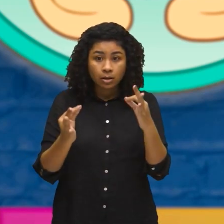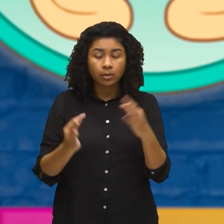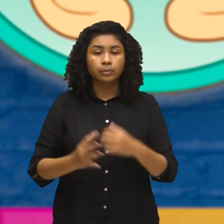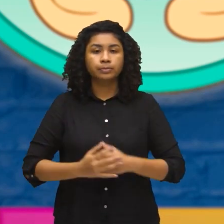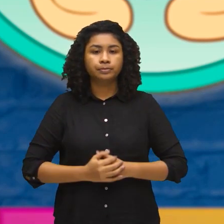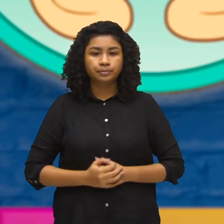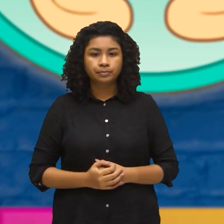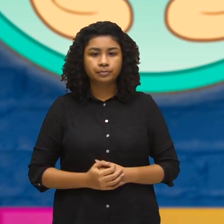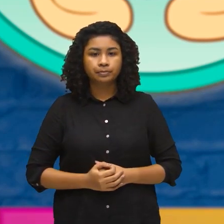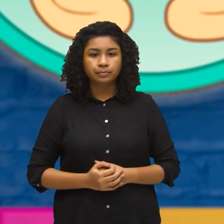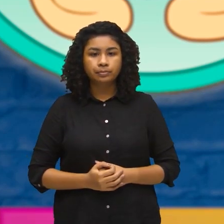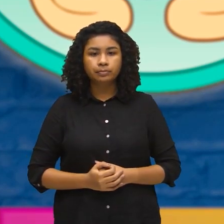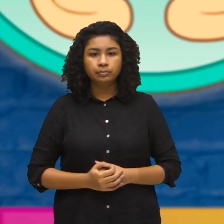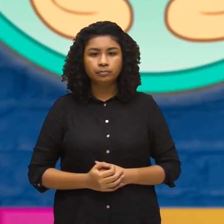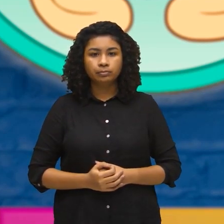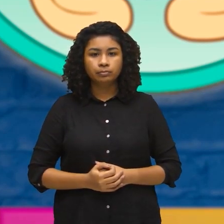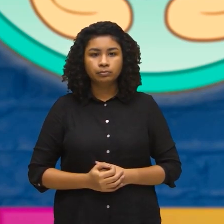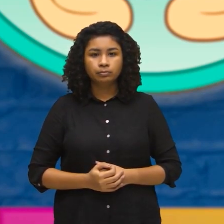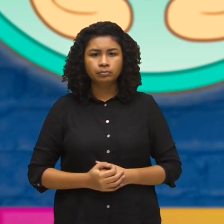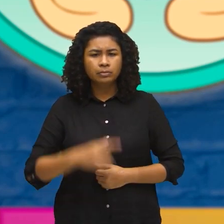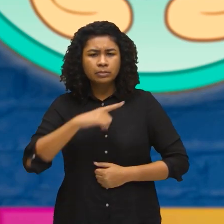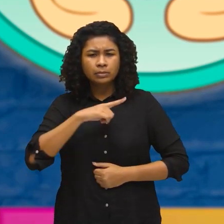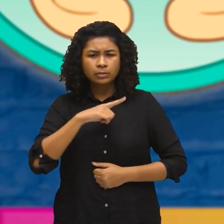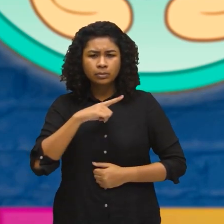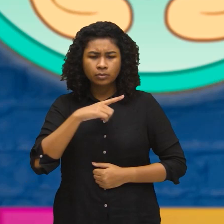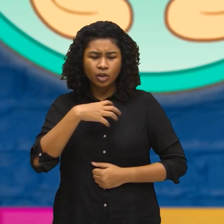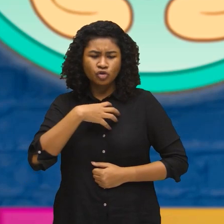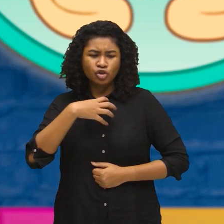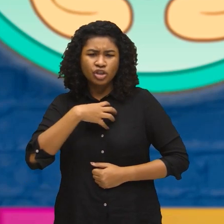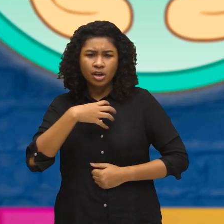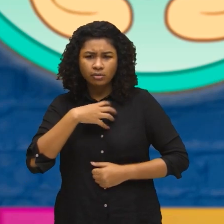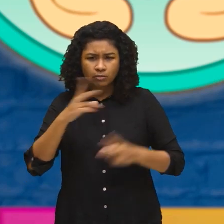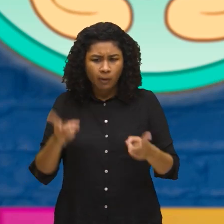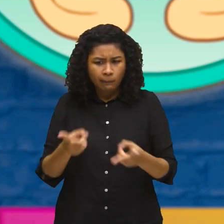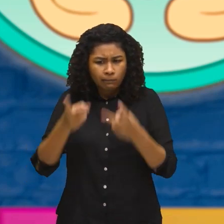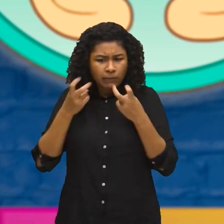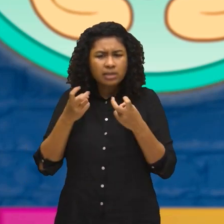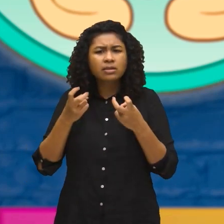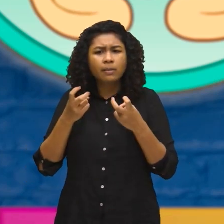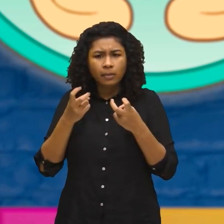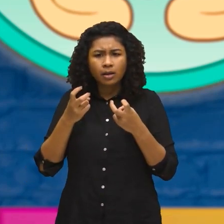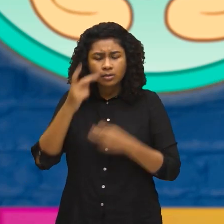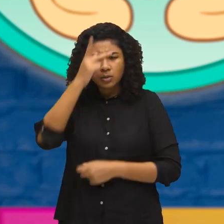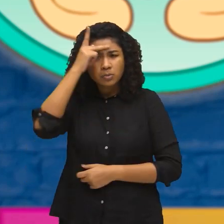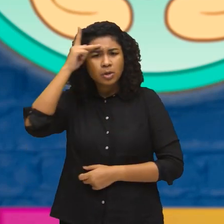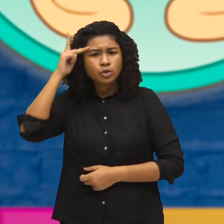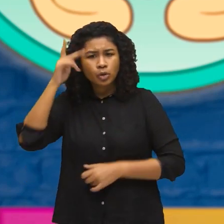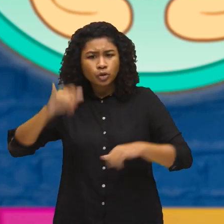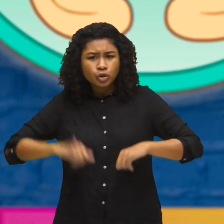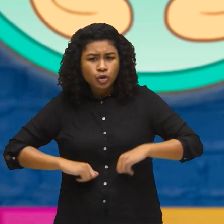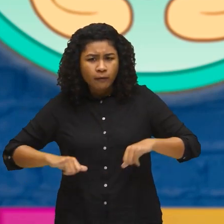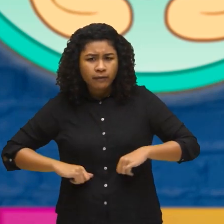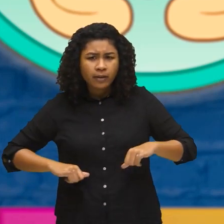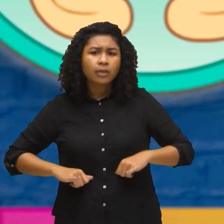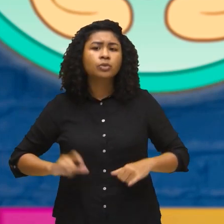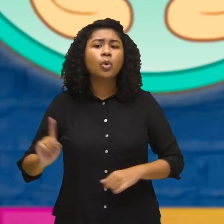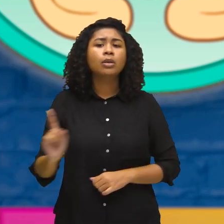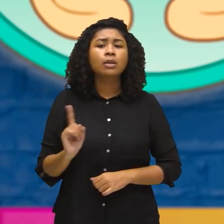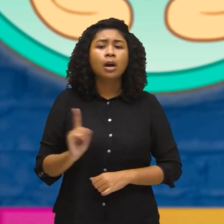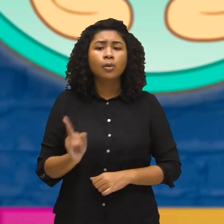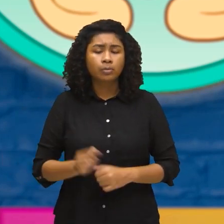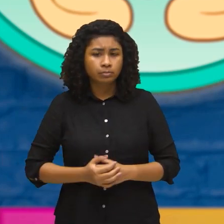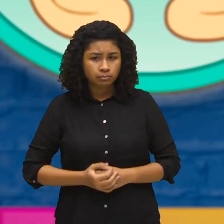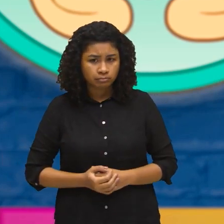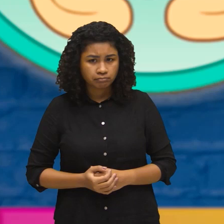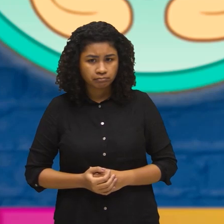que eu possa identificar pessoas que passam por essa situação? O que você acha, né?